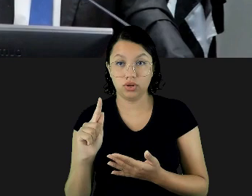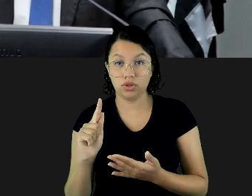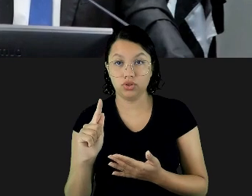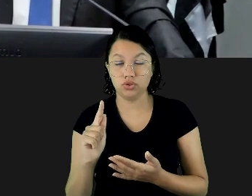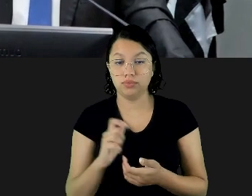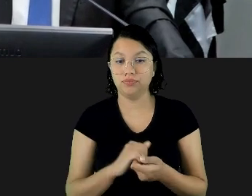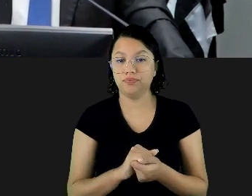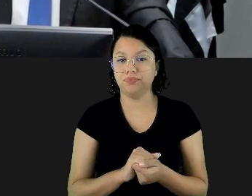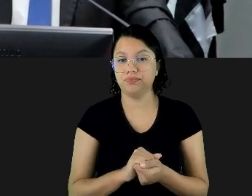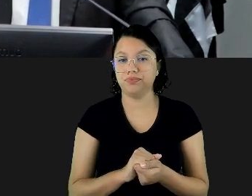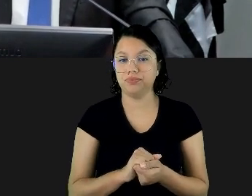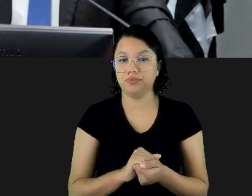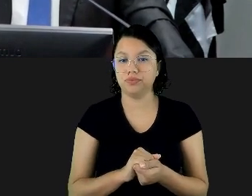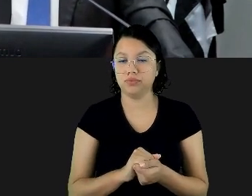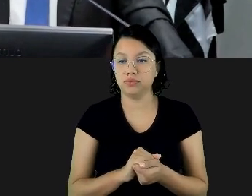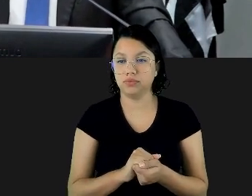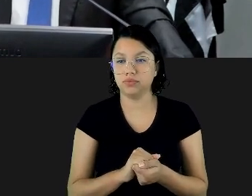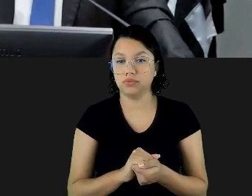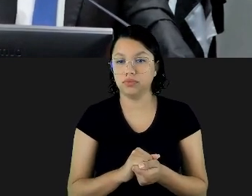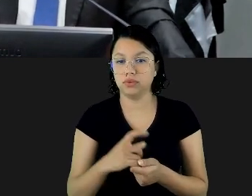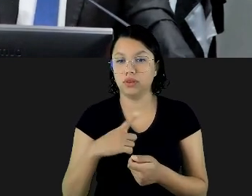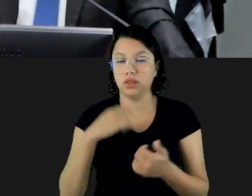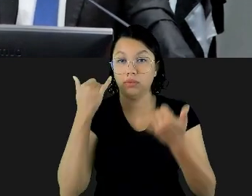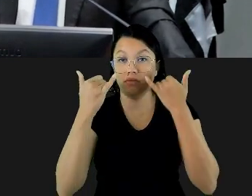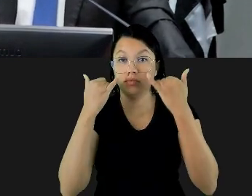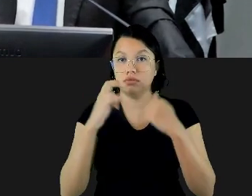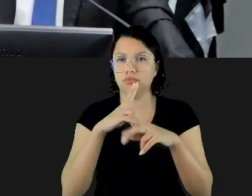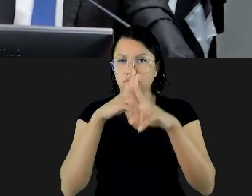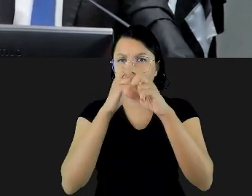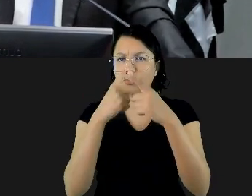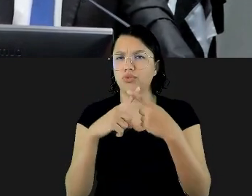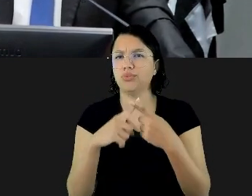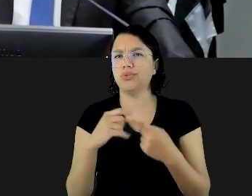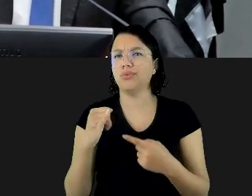forte, porque uma das coisas que vai